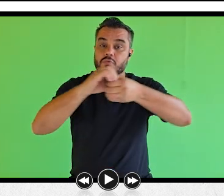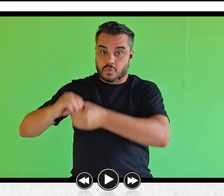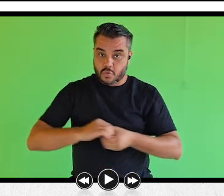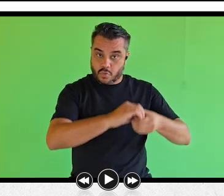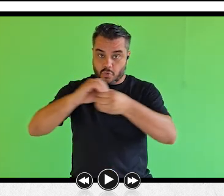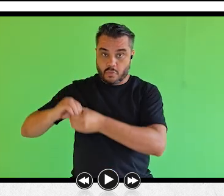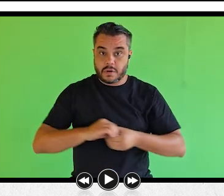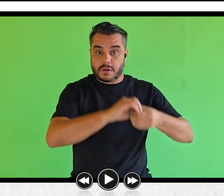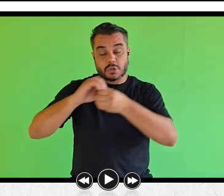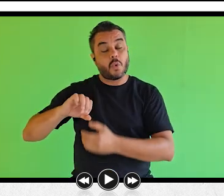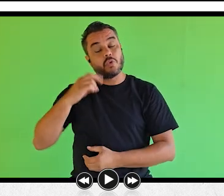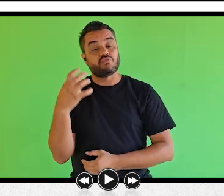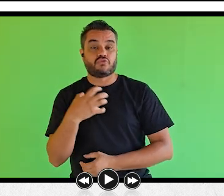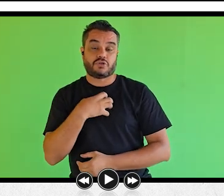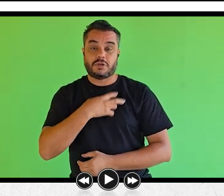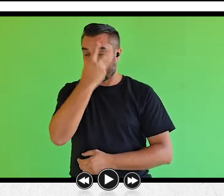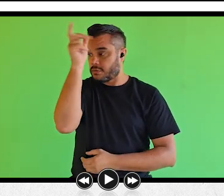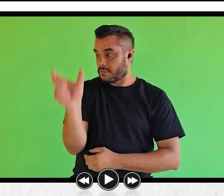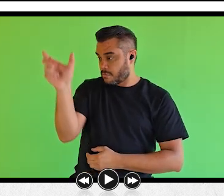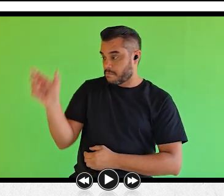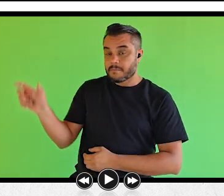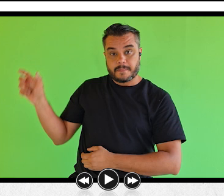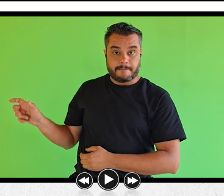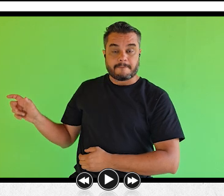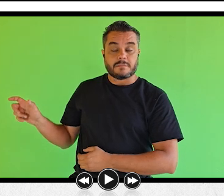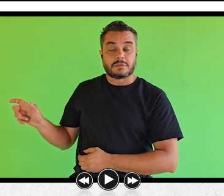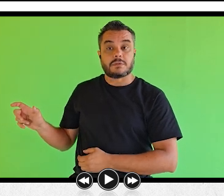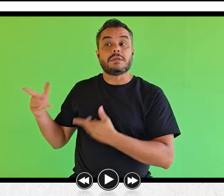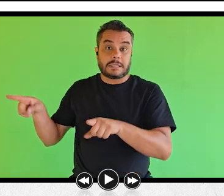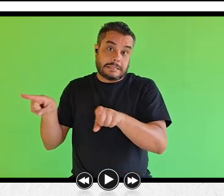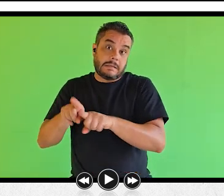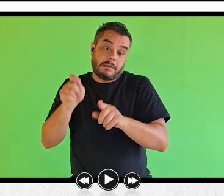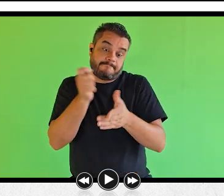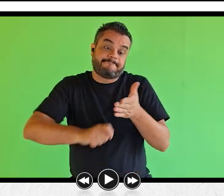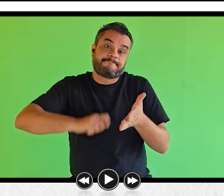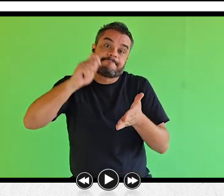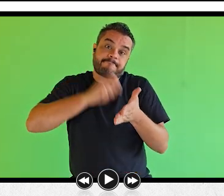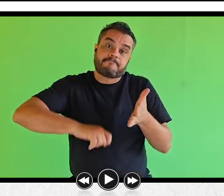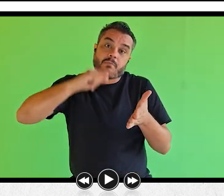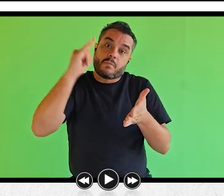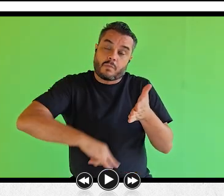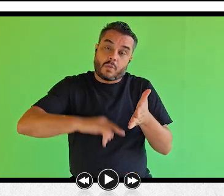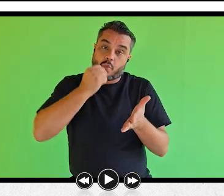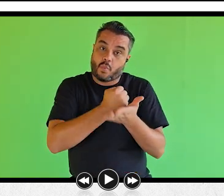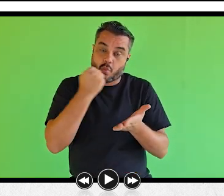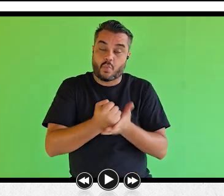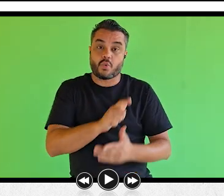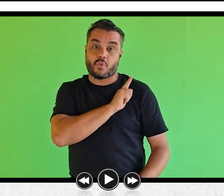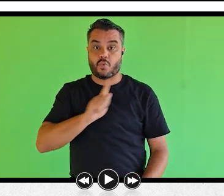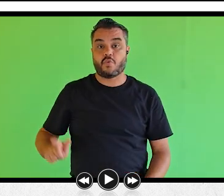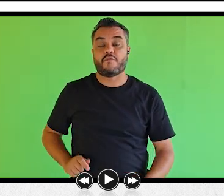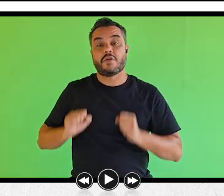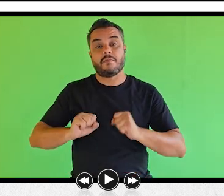sua contratação. E o poder público poderá instituir medidas indutoras e linhas de financiamento para